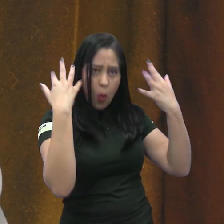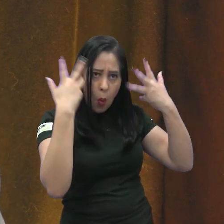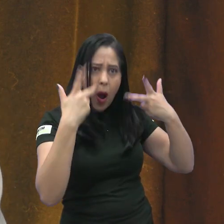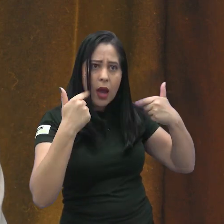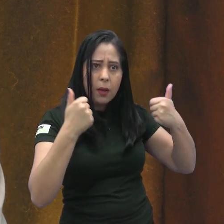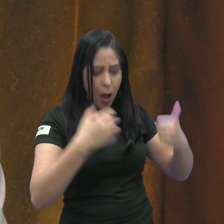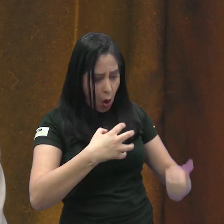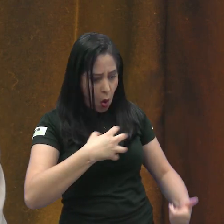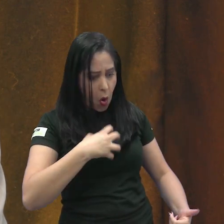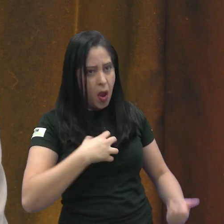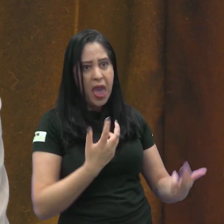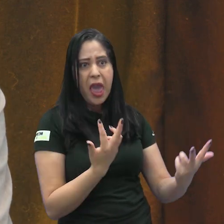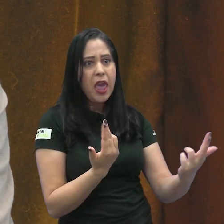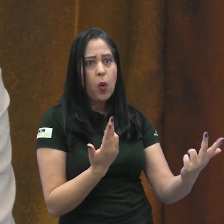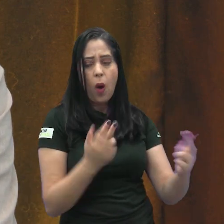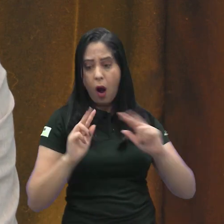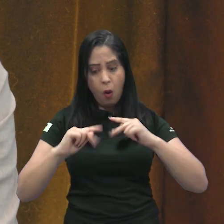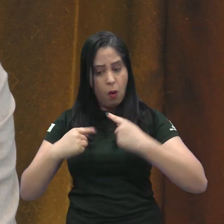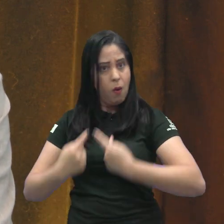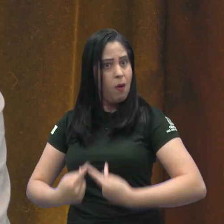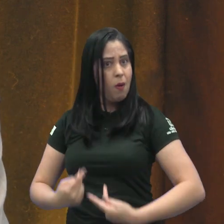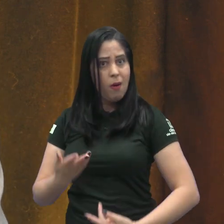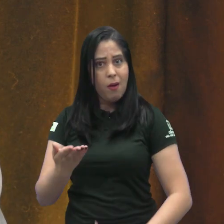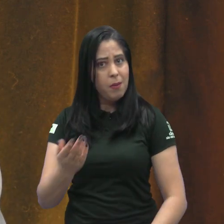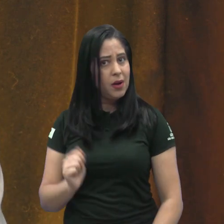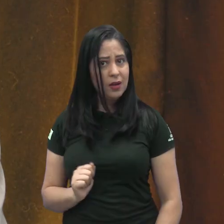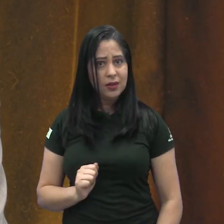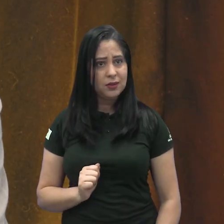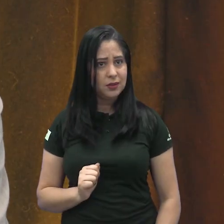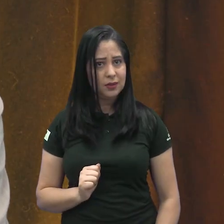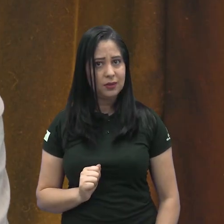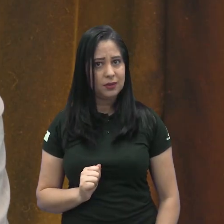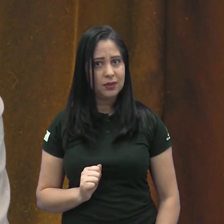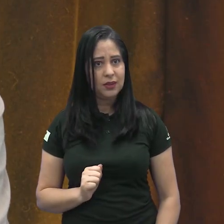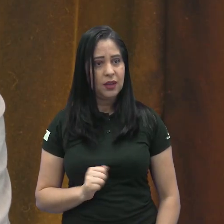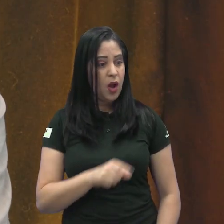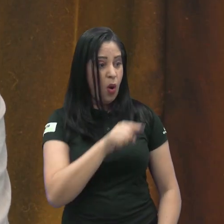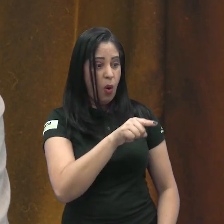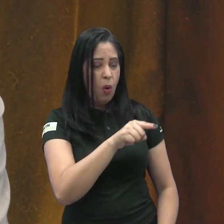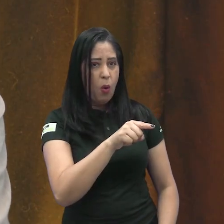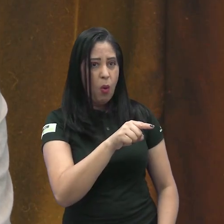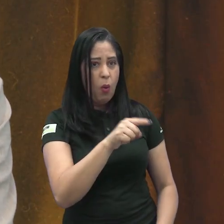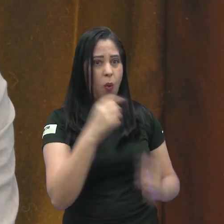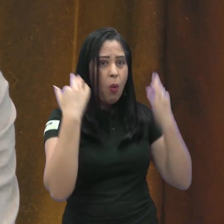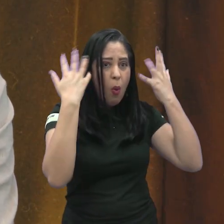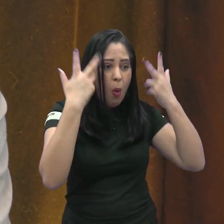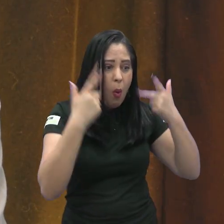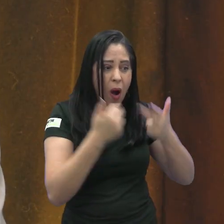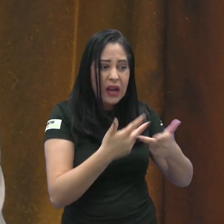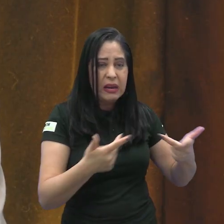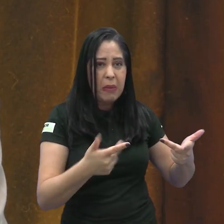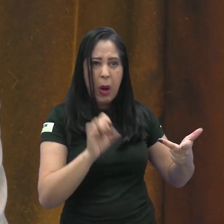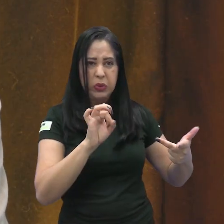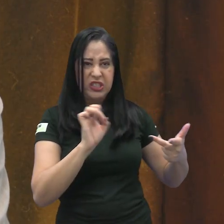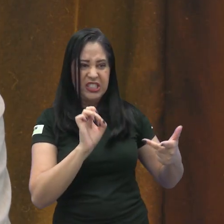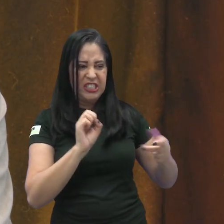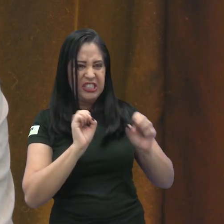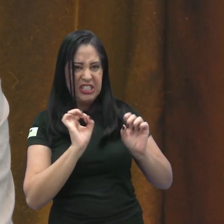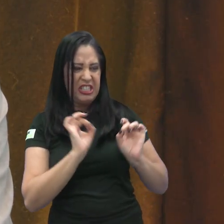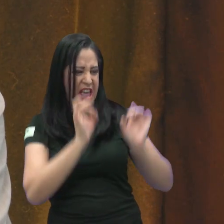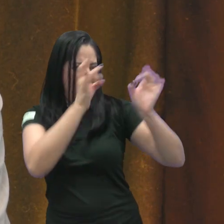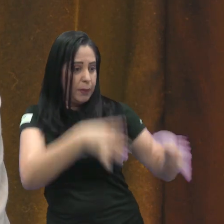animal sente. Animal é igual ao ser humano, gente. Animal, ele tem sentimento, ele fica triste quando